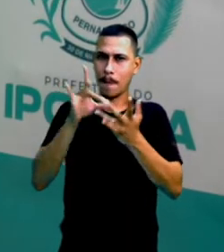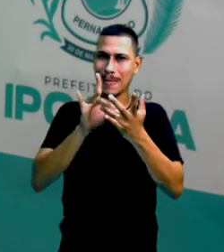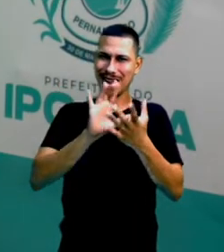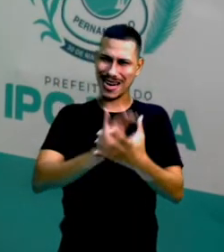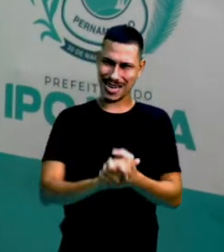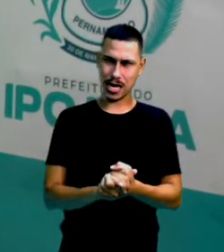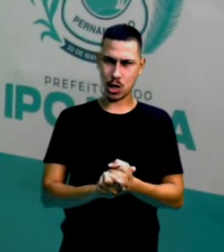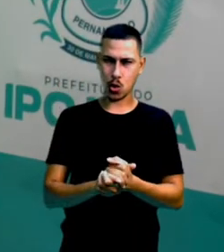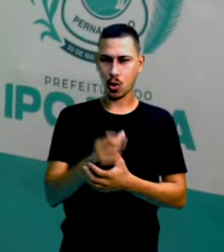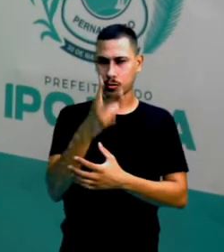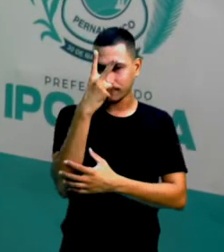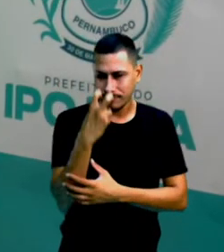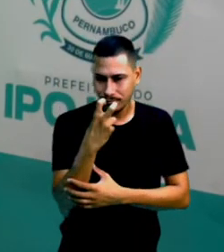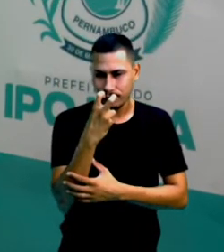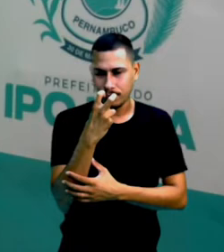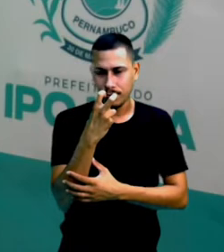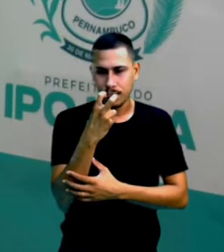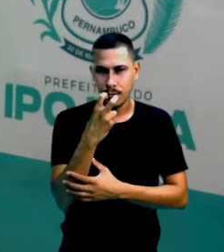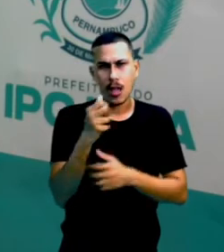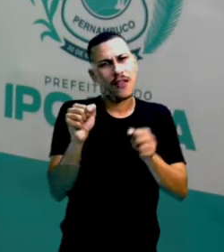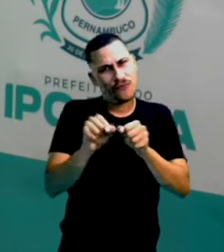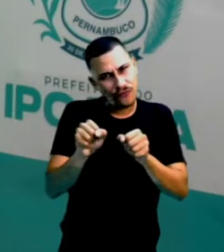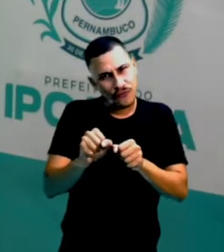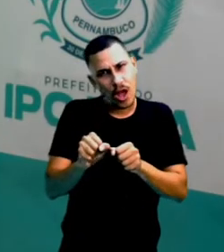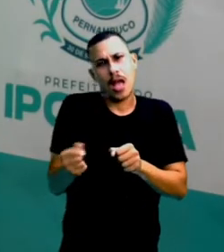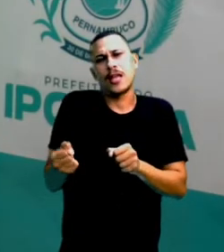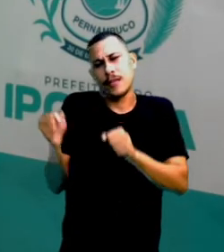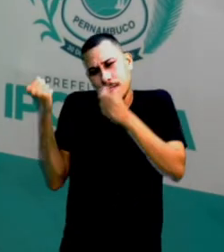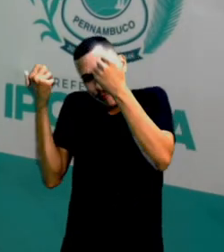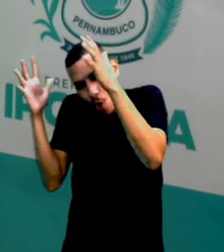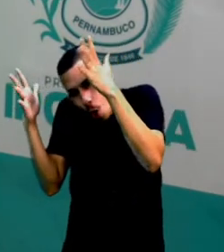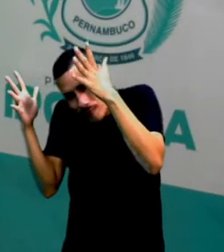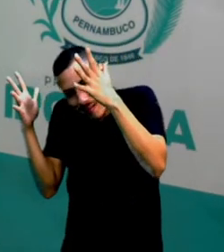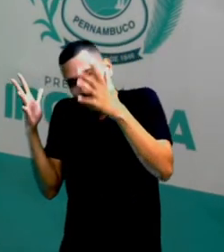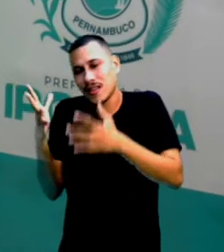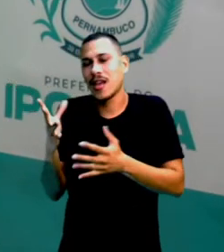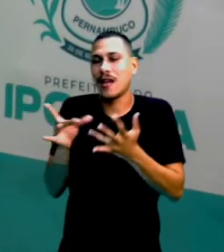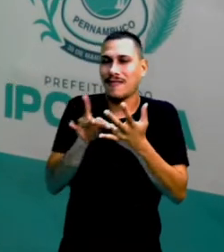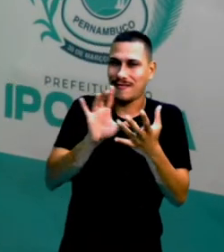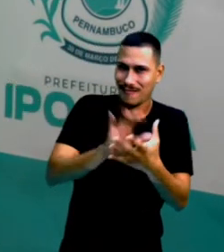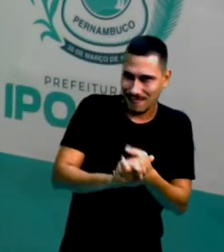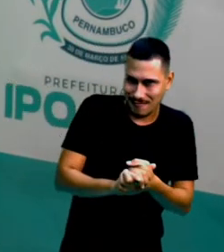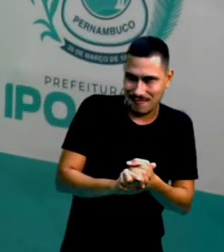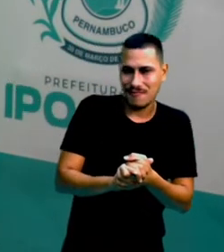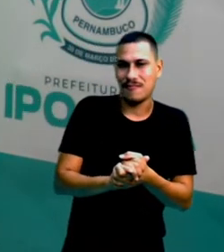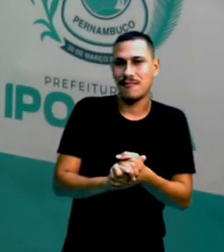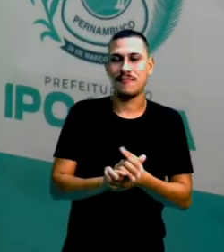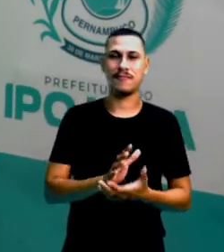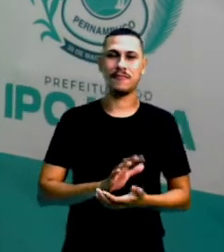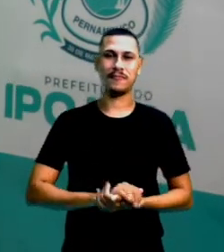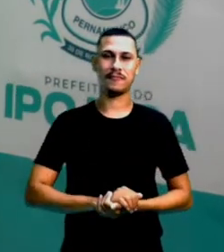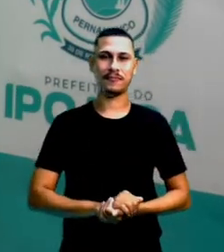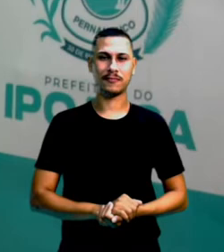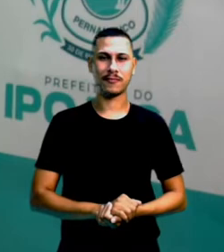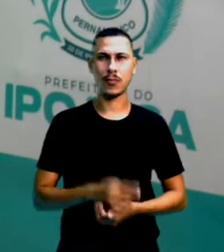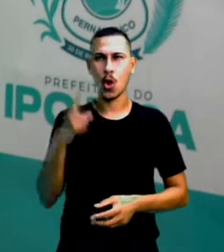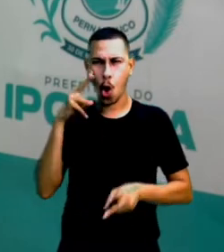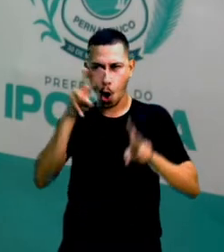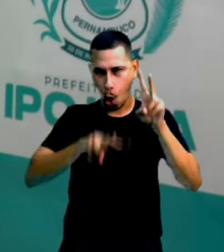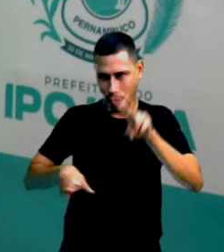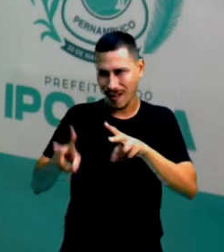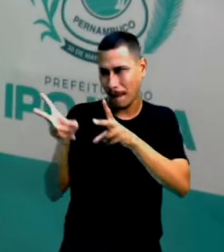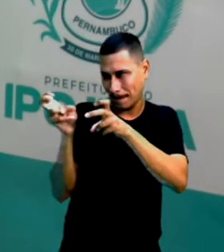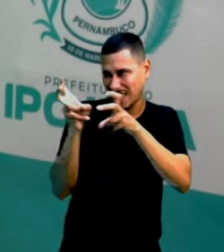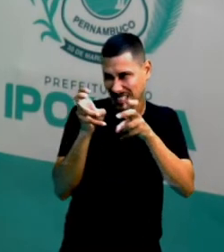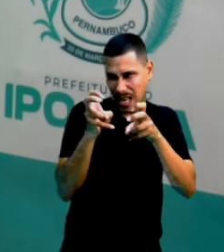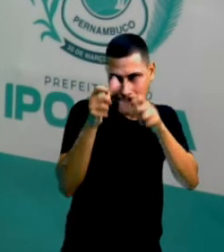era cego. E ela faz isso em homenagem a ele, que foi o grande companheiro da vida dela. Ok? Vamos ver aqui umas peças da Ana